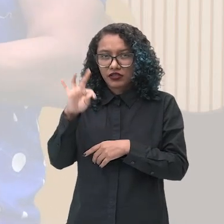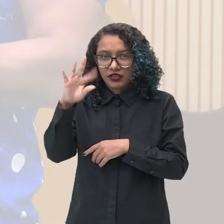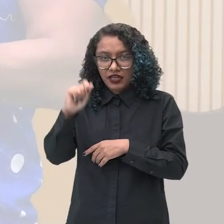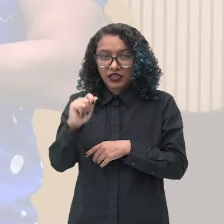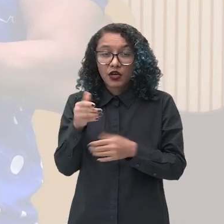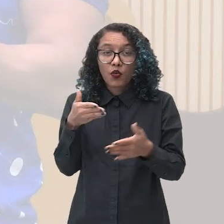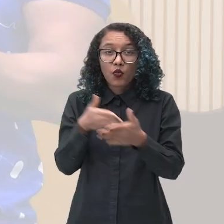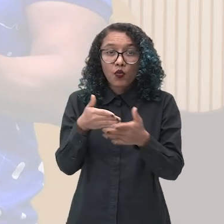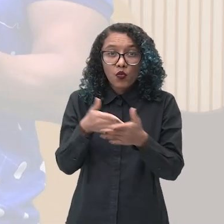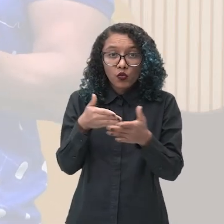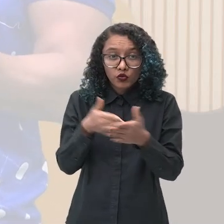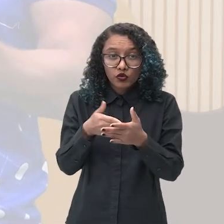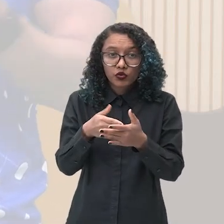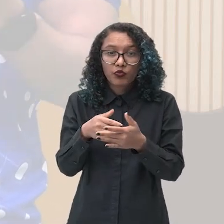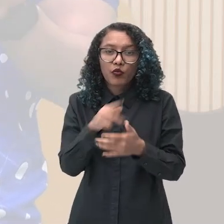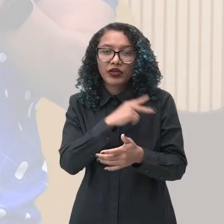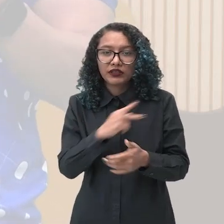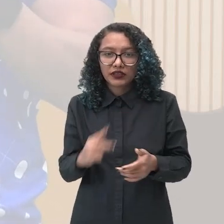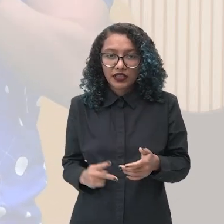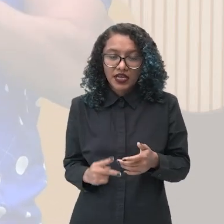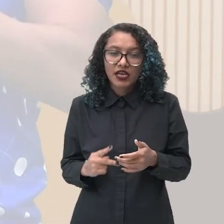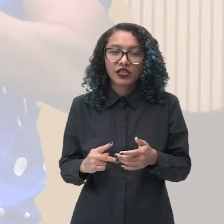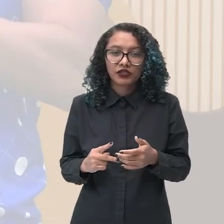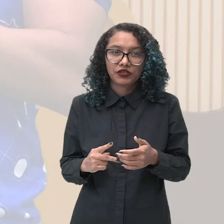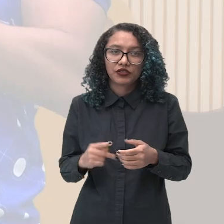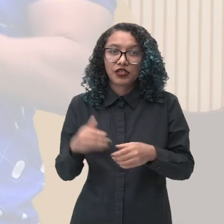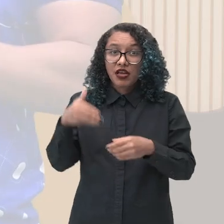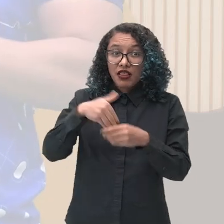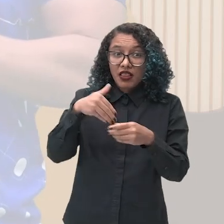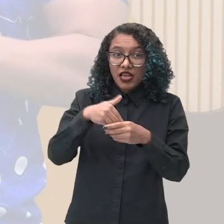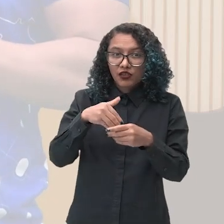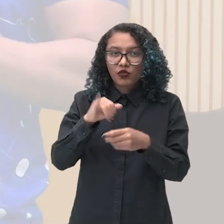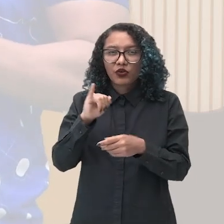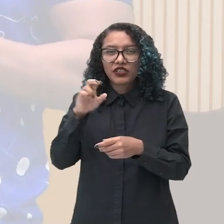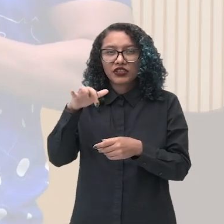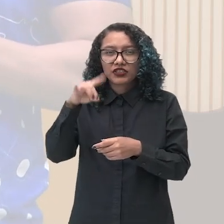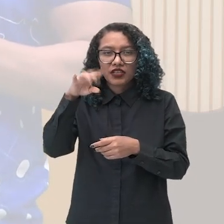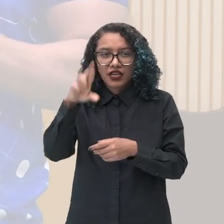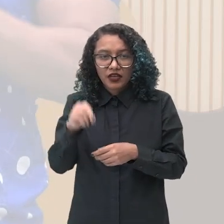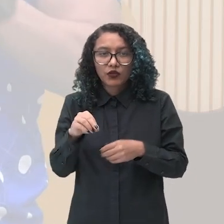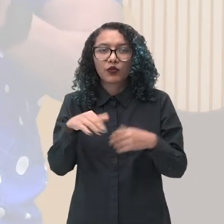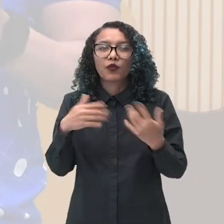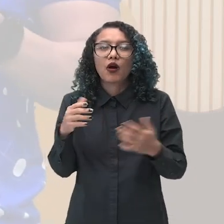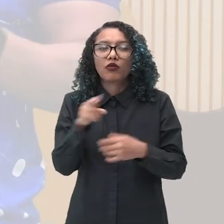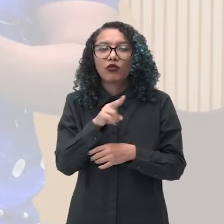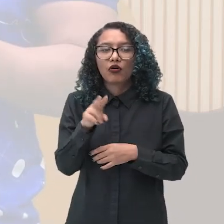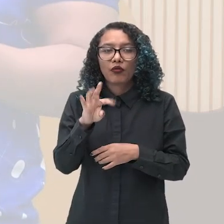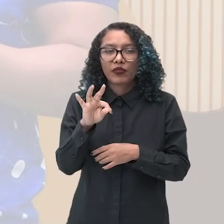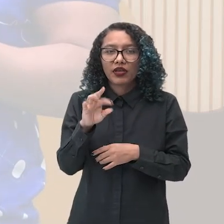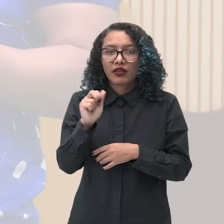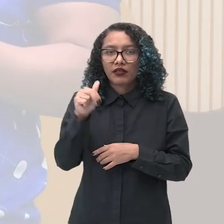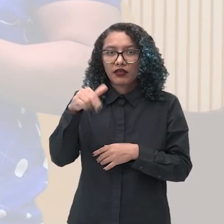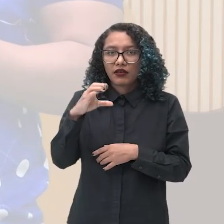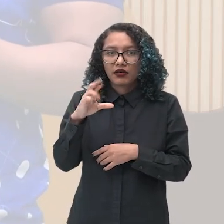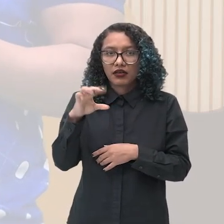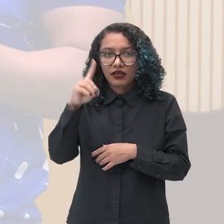presidente eleito de forma indireta foi o Tancredo Neves, tá? Que infelizmente não chegou a assumir o cargo para o